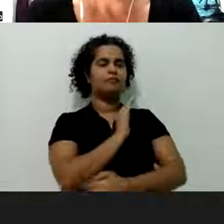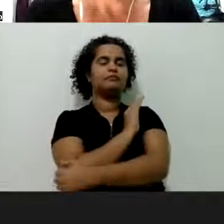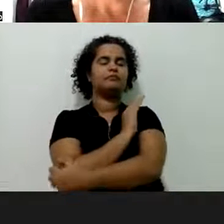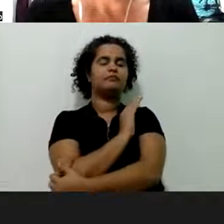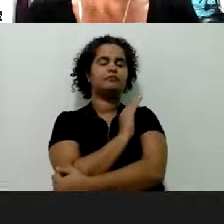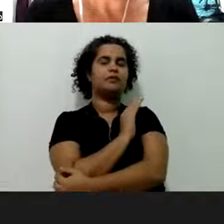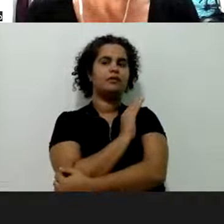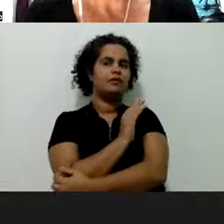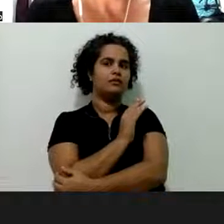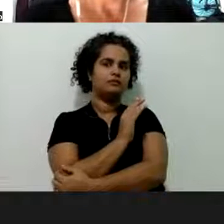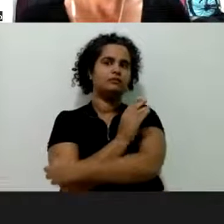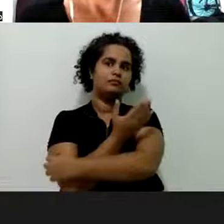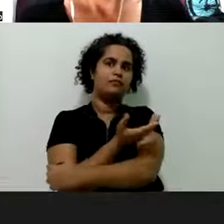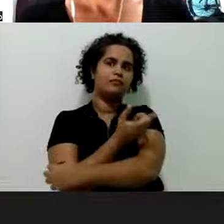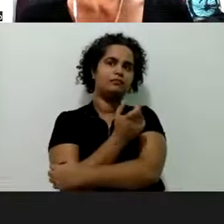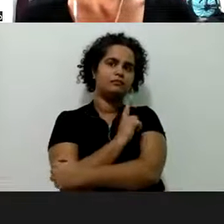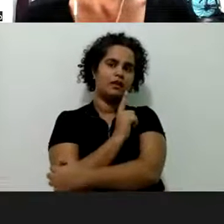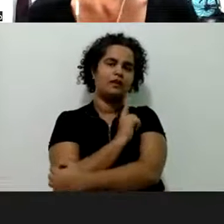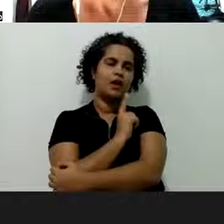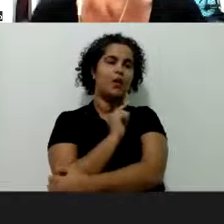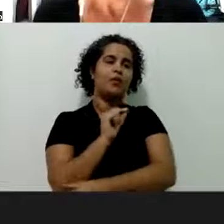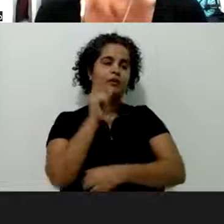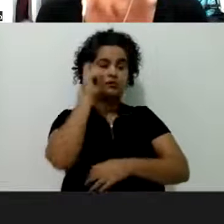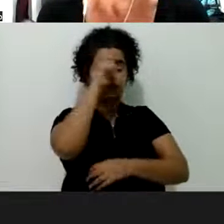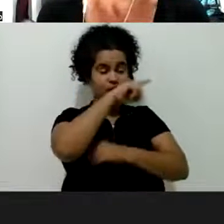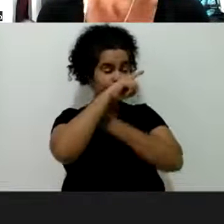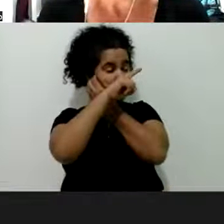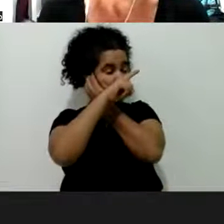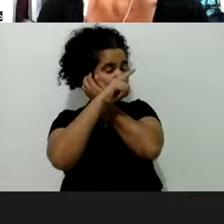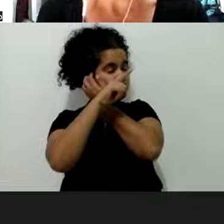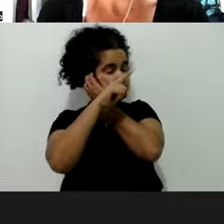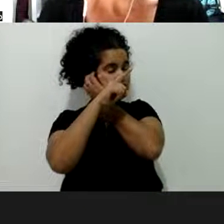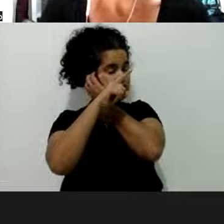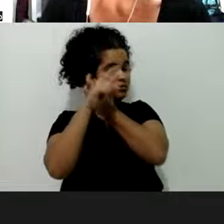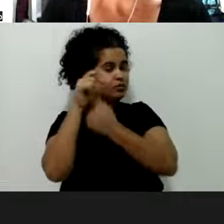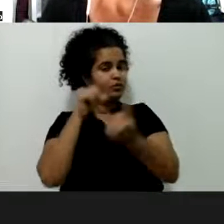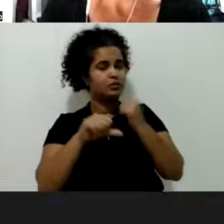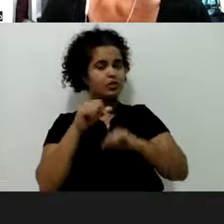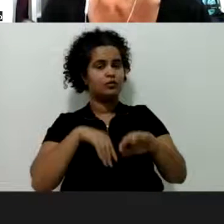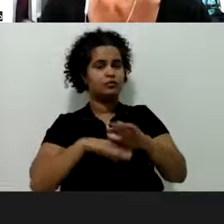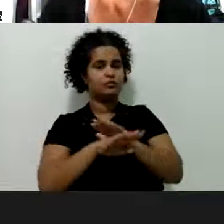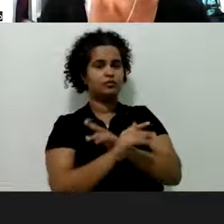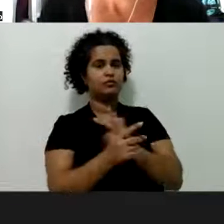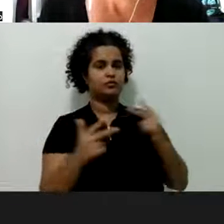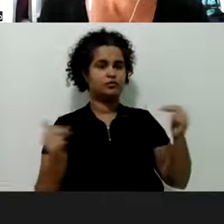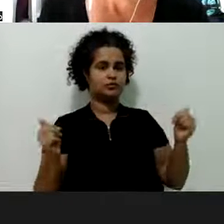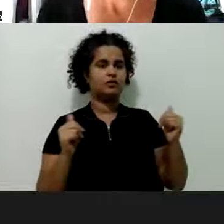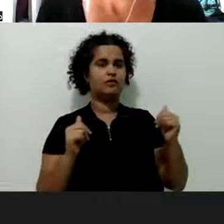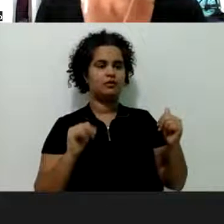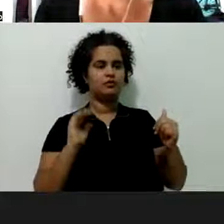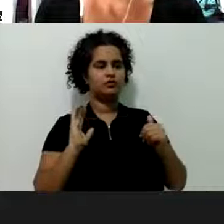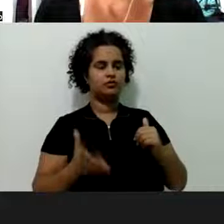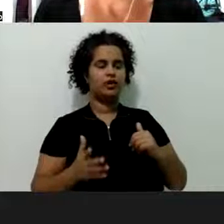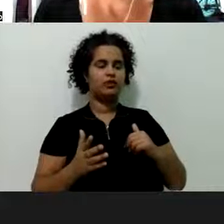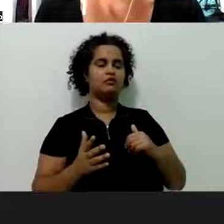uma dificuldade de você mudar o hábito, desnaturalizar muitas coisas que foram